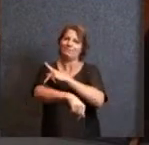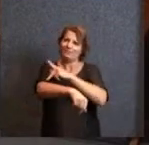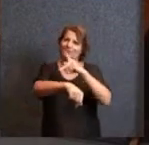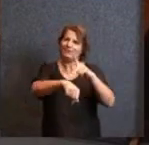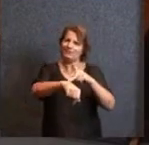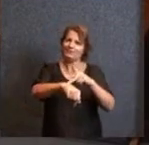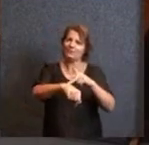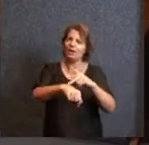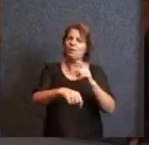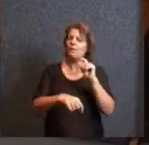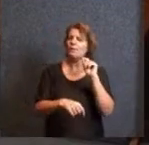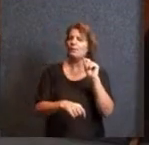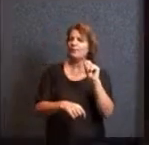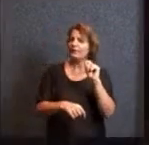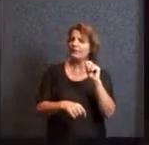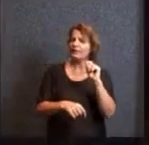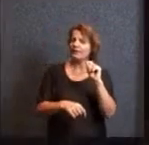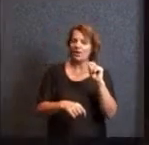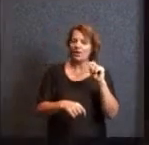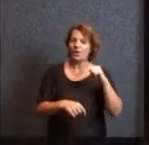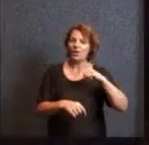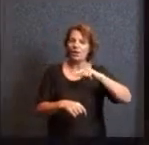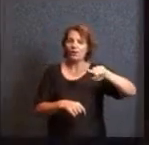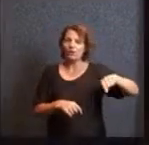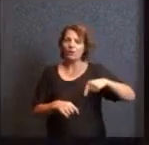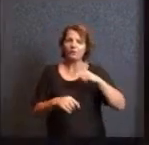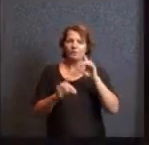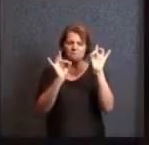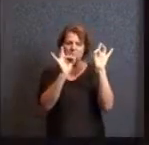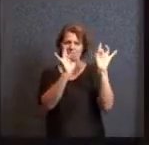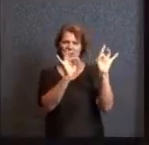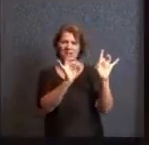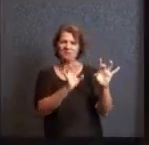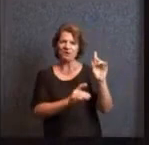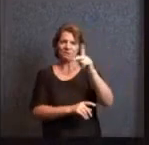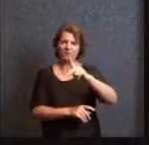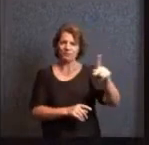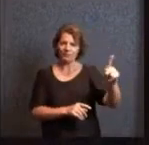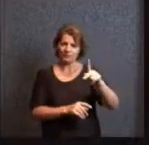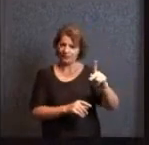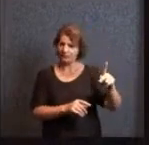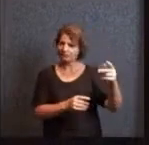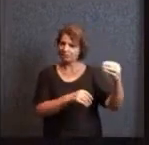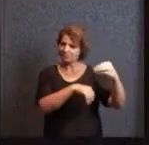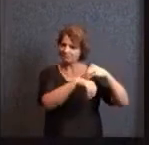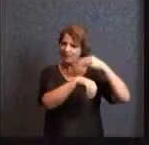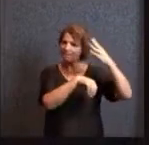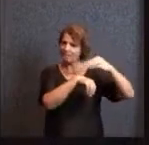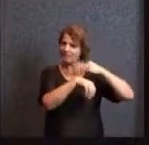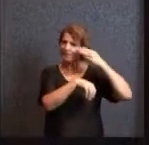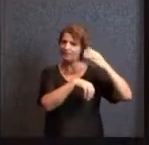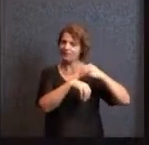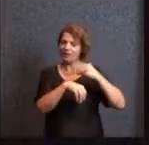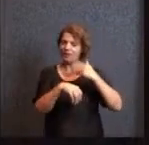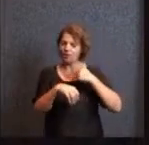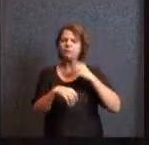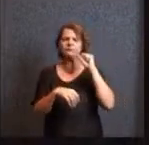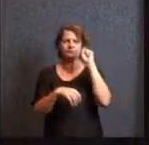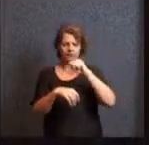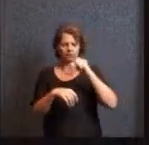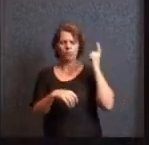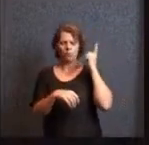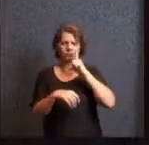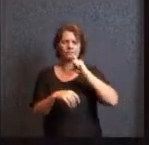a considerar os feitos da nossa eterna magnífica. Nós vamos sim conseguir elevar o padrão de qualidade da